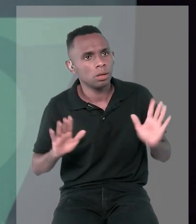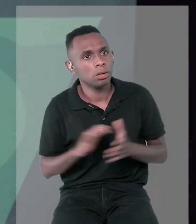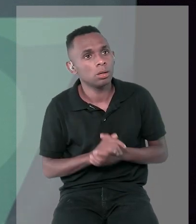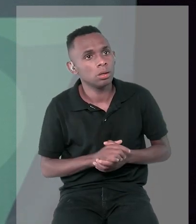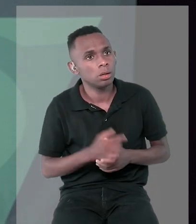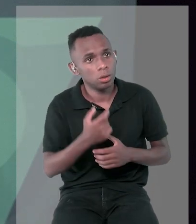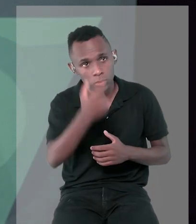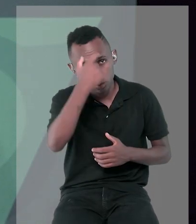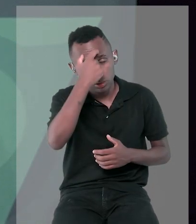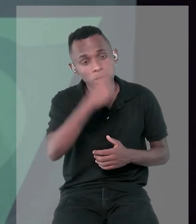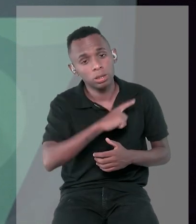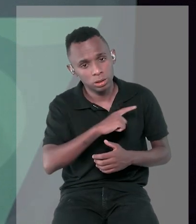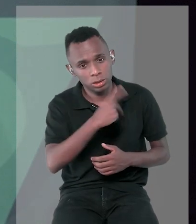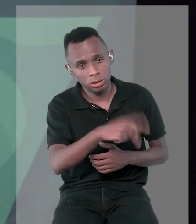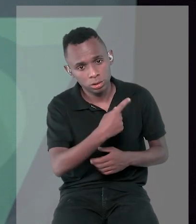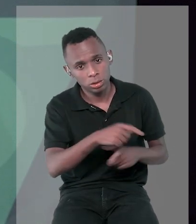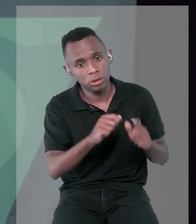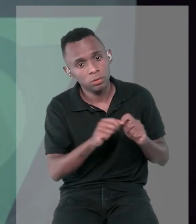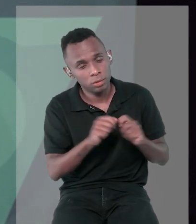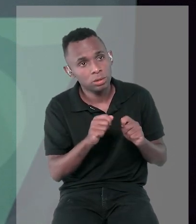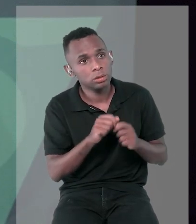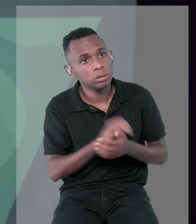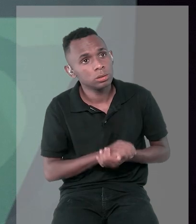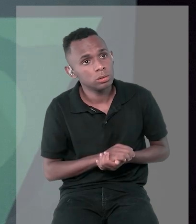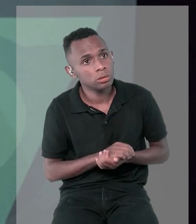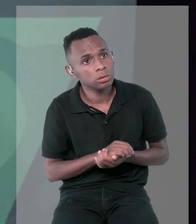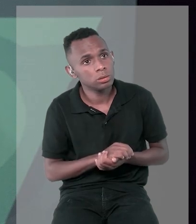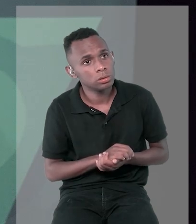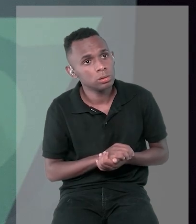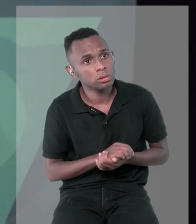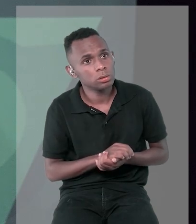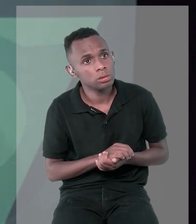tinha consciência do que ela fazia, né? Então, ela fazia uma...